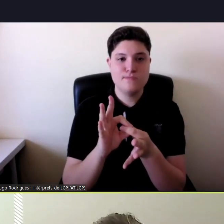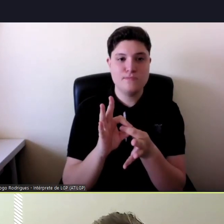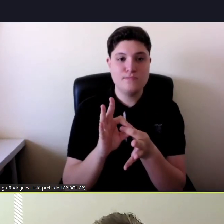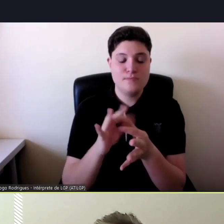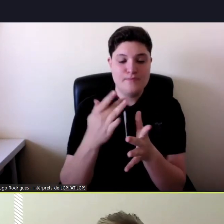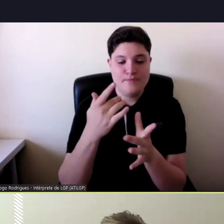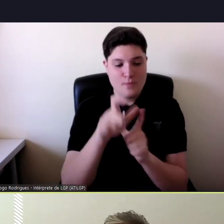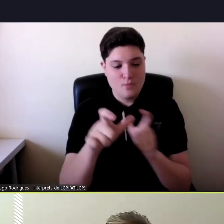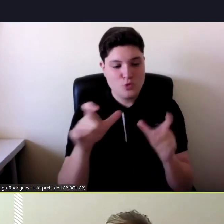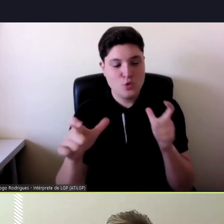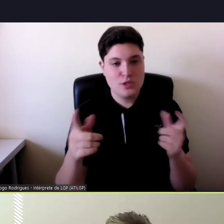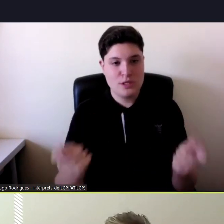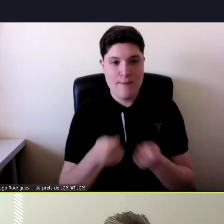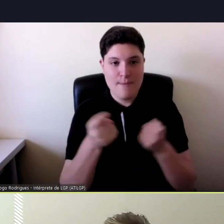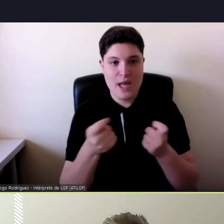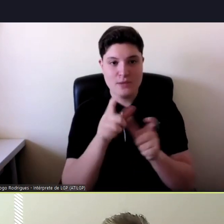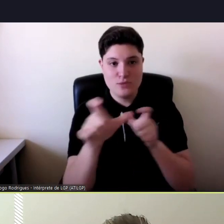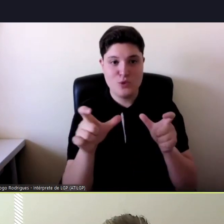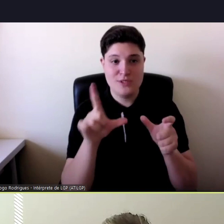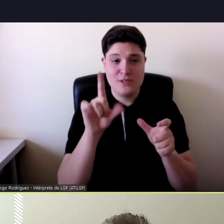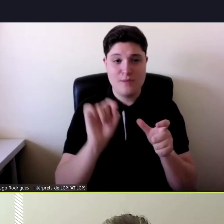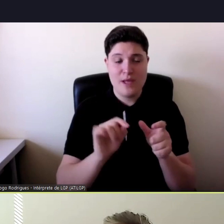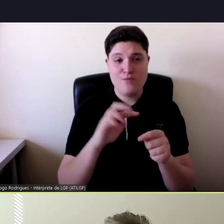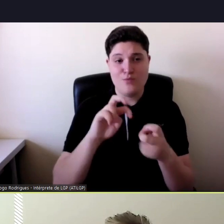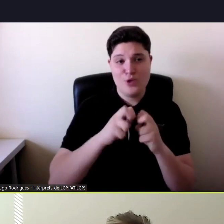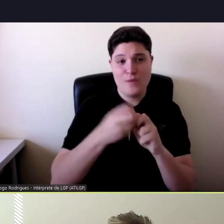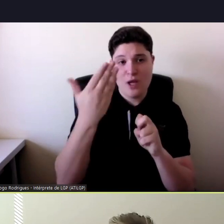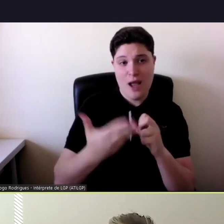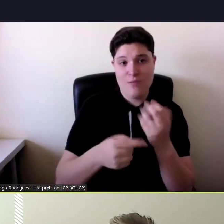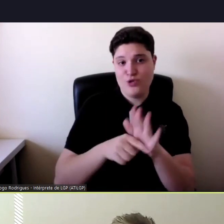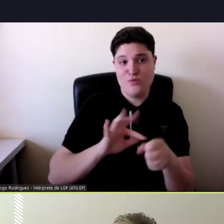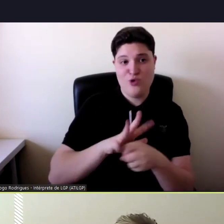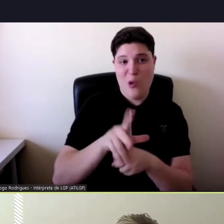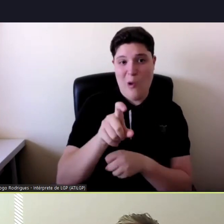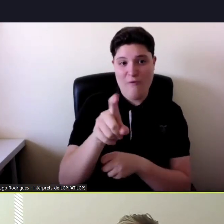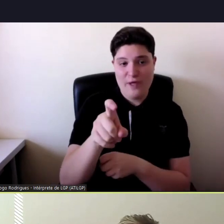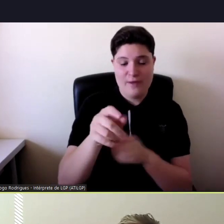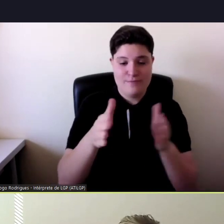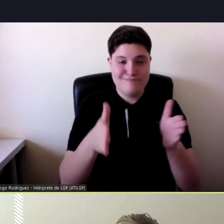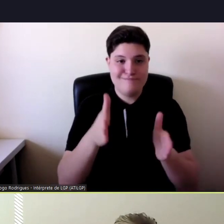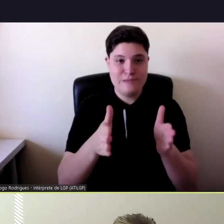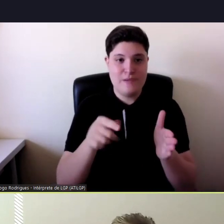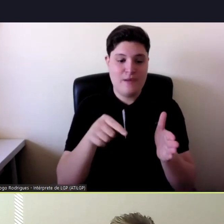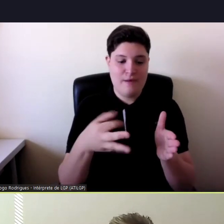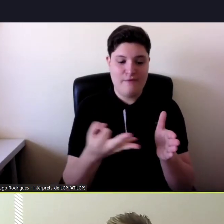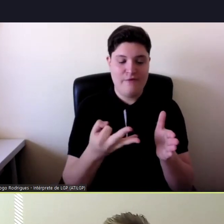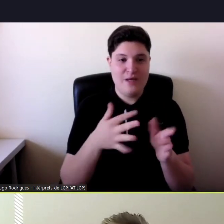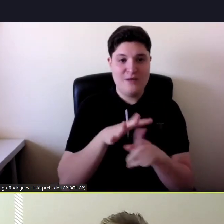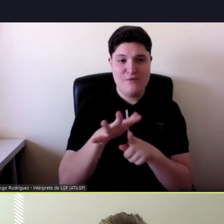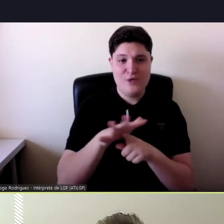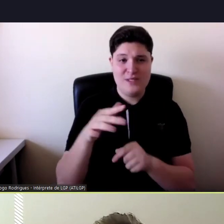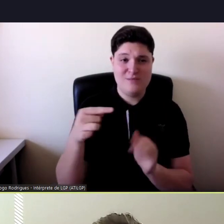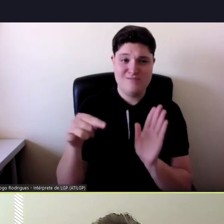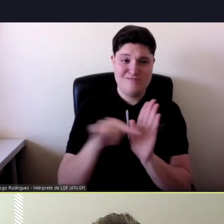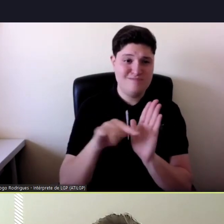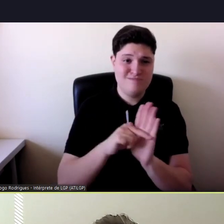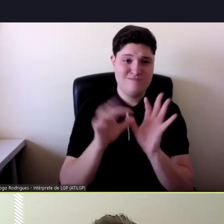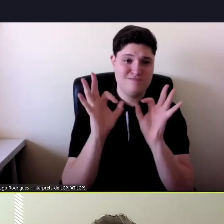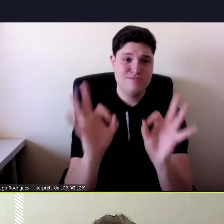humanitárias, neste caso associada à pandemia, que realmente tiveram um impacto não muito positivo naquilo que